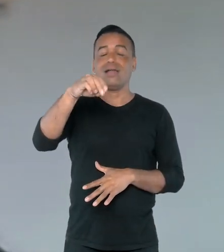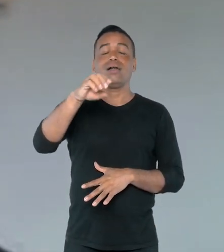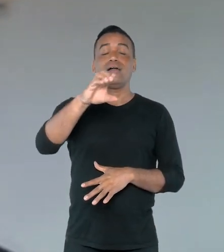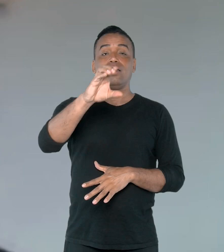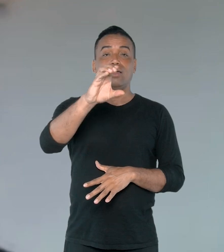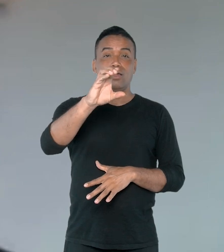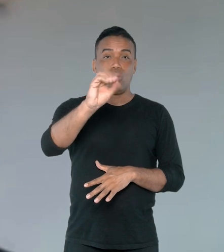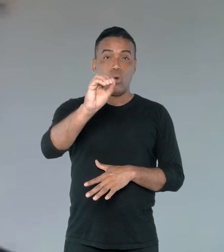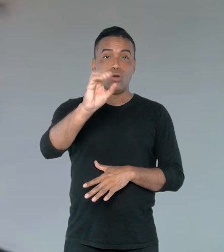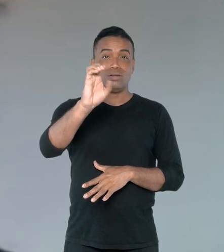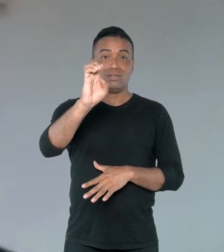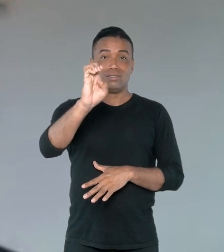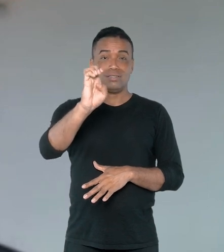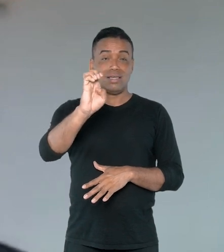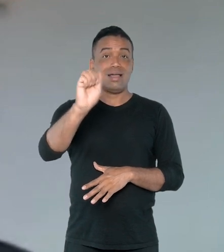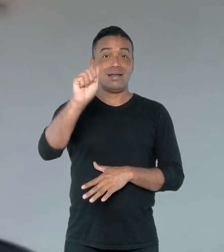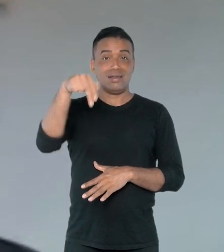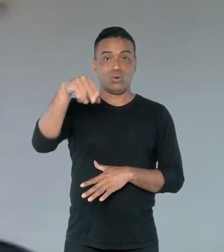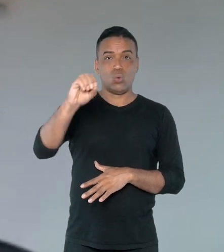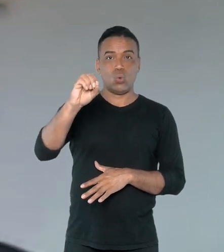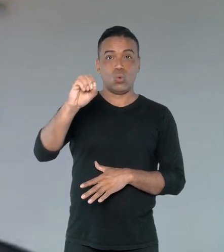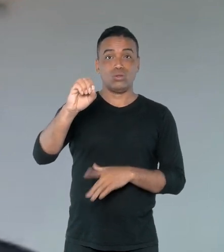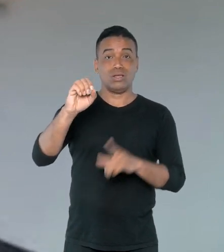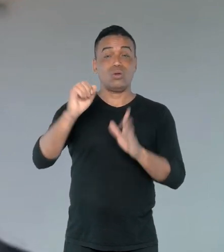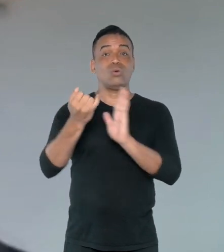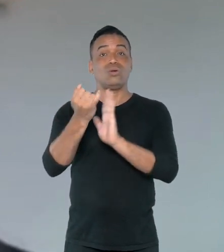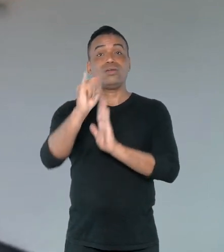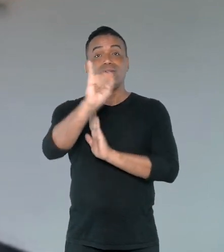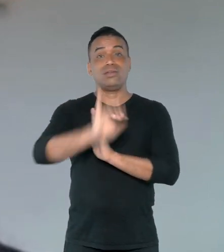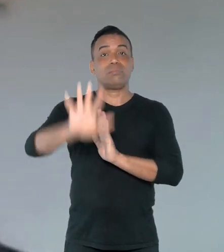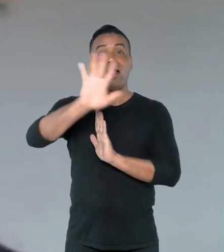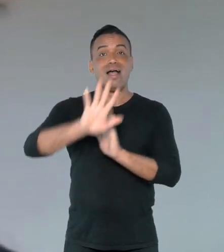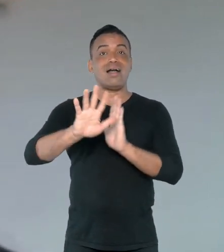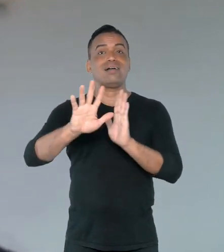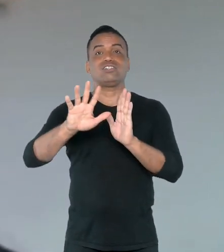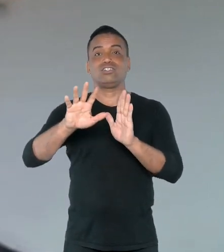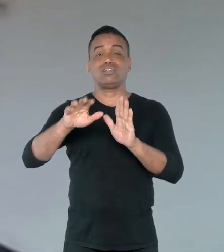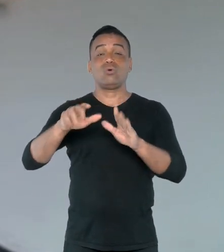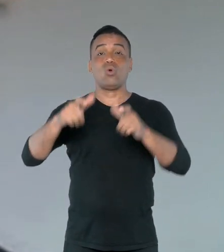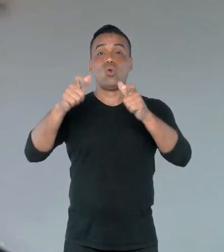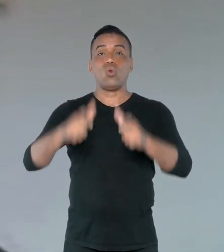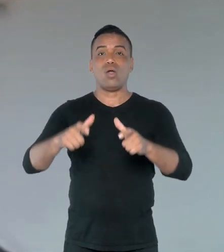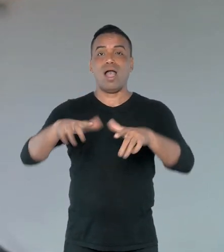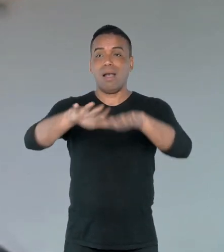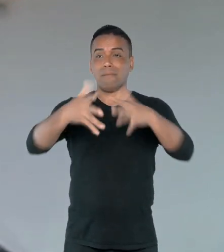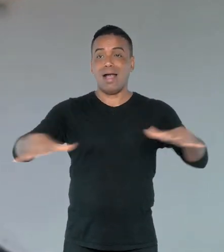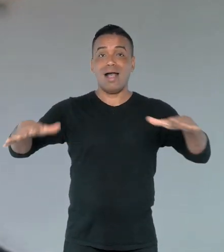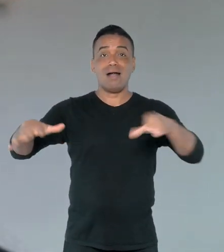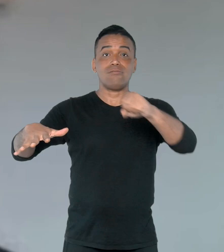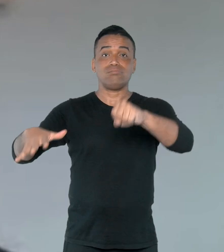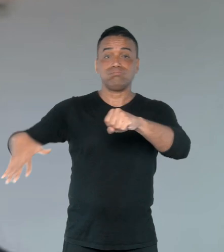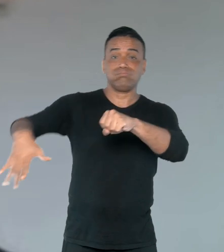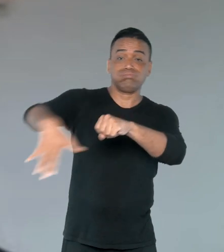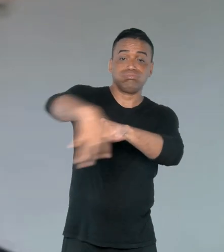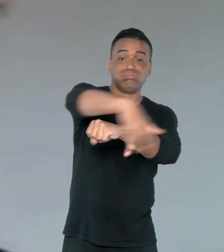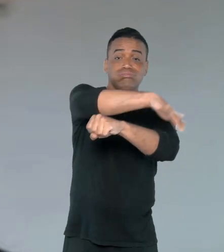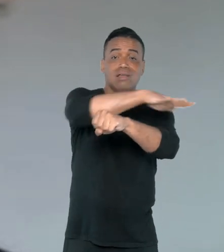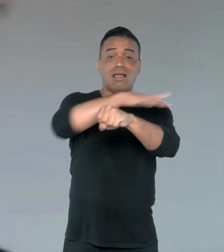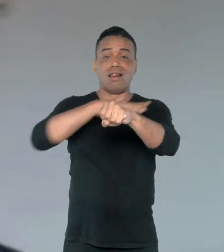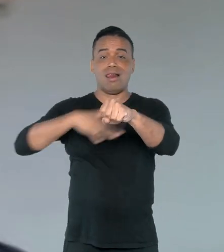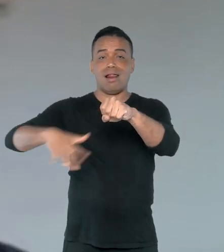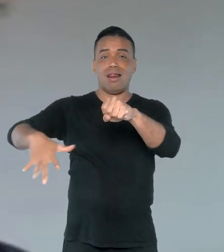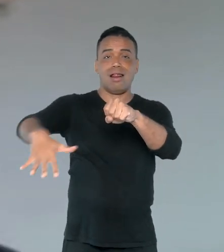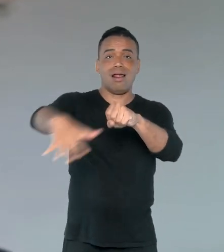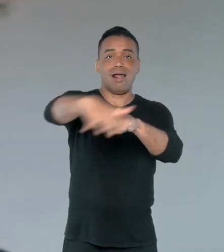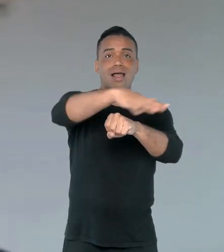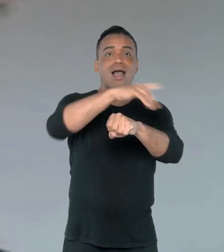Essa imagem, ela foi inspirada nas ilhas que tem no Pacífico. E chegam... Deixa eu mostrar